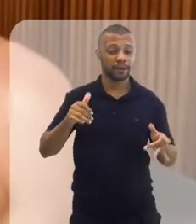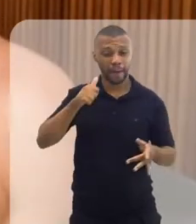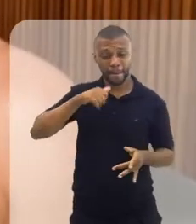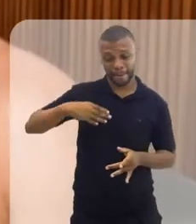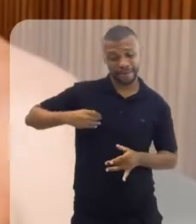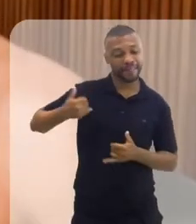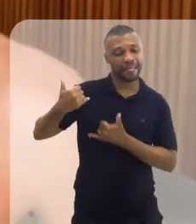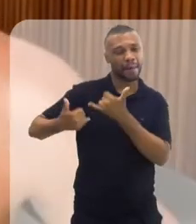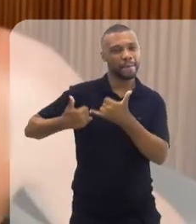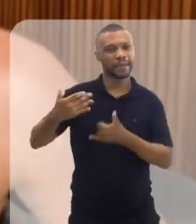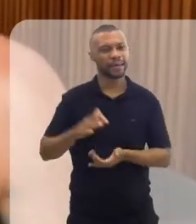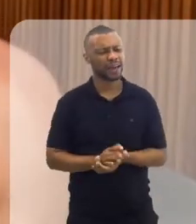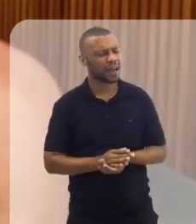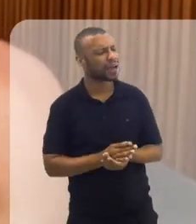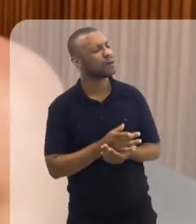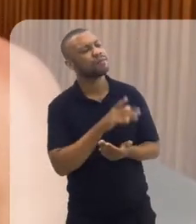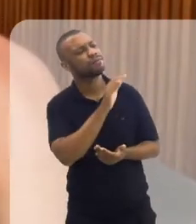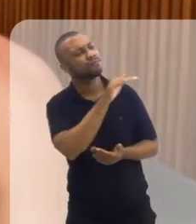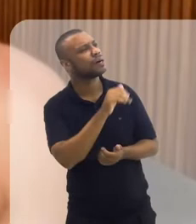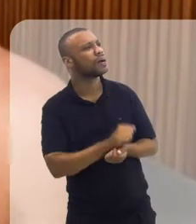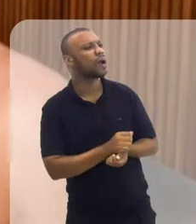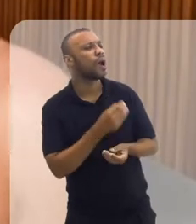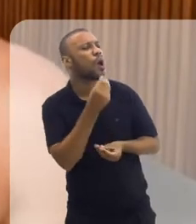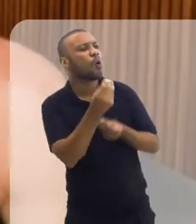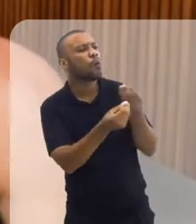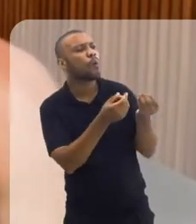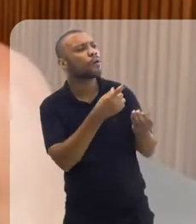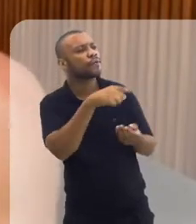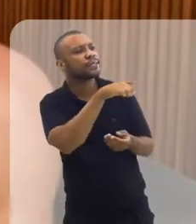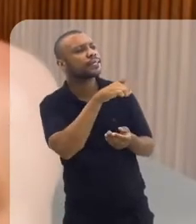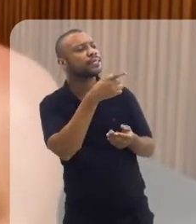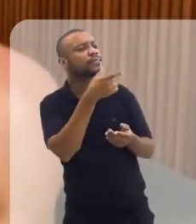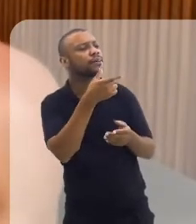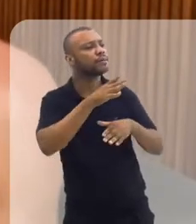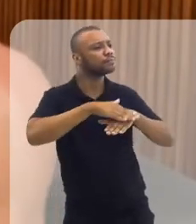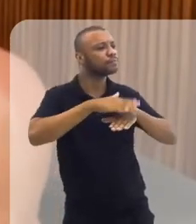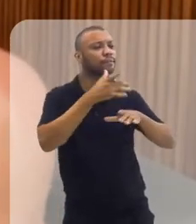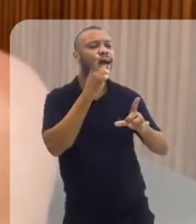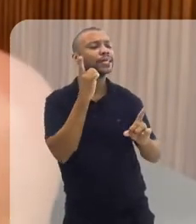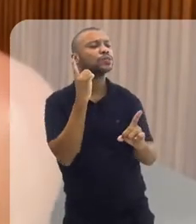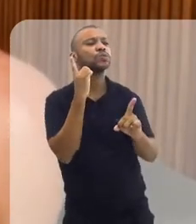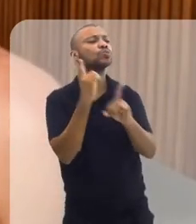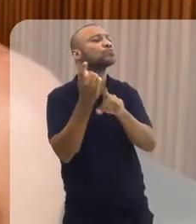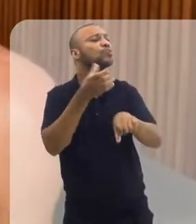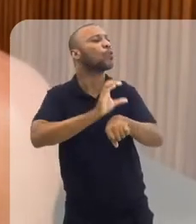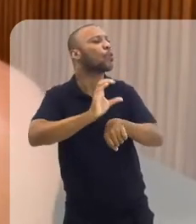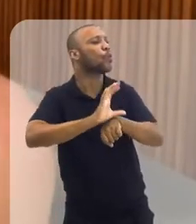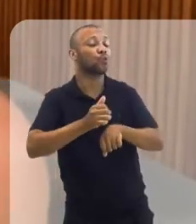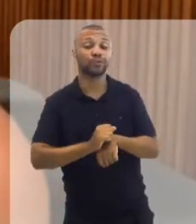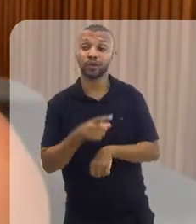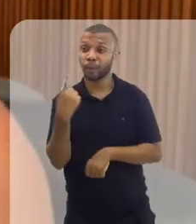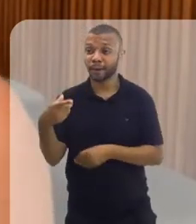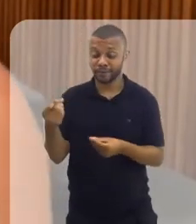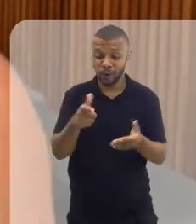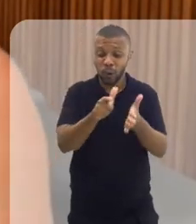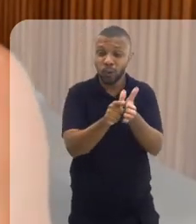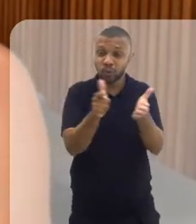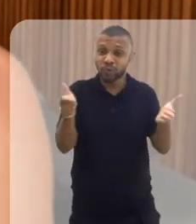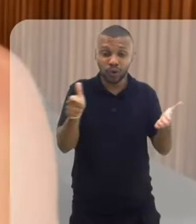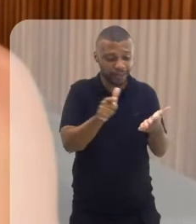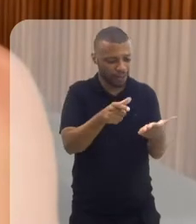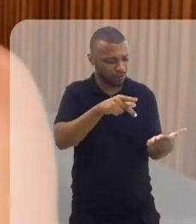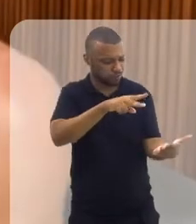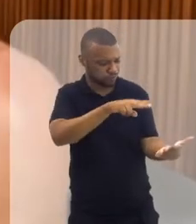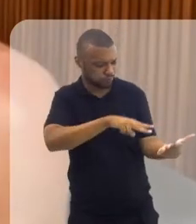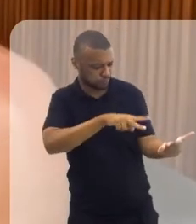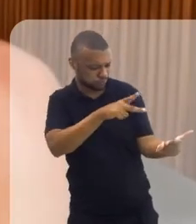A minha filha ainda brinca assim comigo: mãe, como é que vocês faziam para descobrir um curso? Eu falava: a gente procurava no jornal. E parece uma